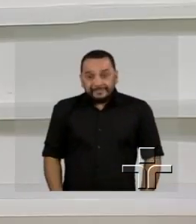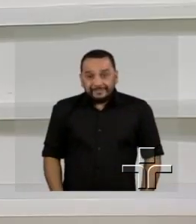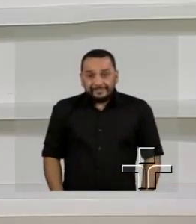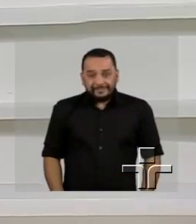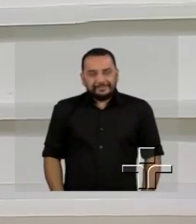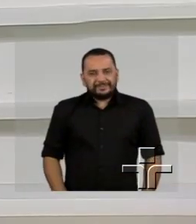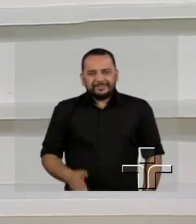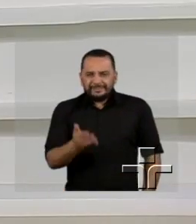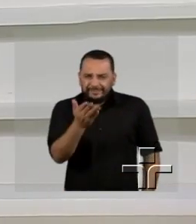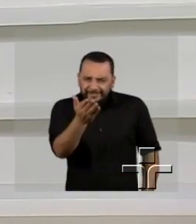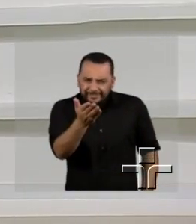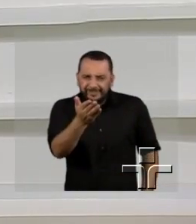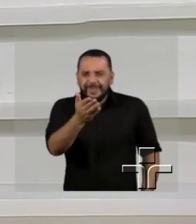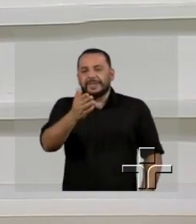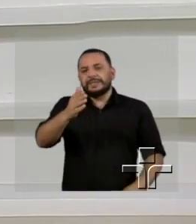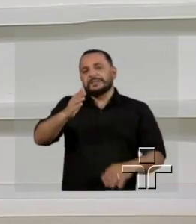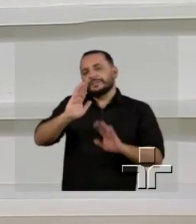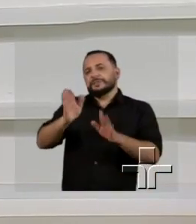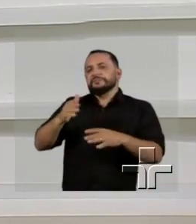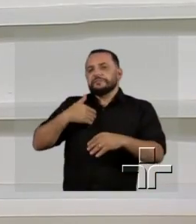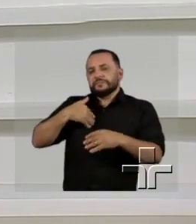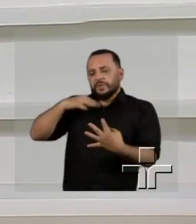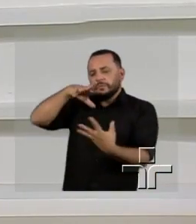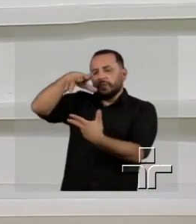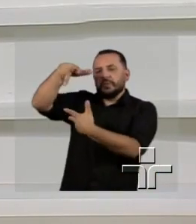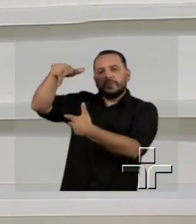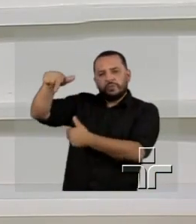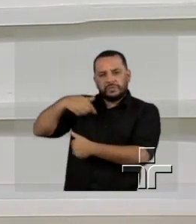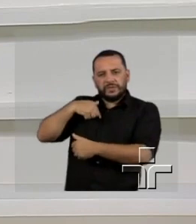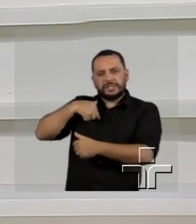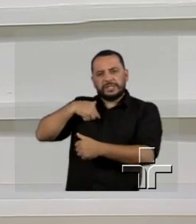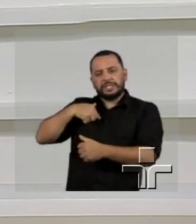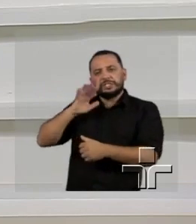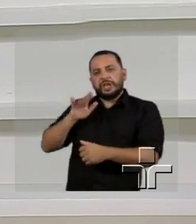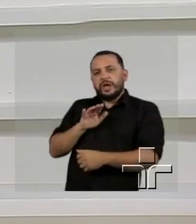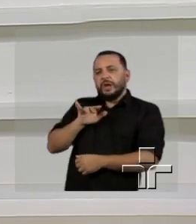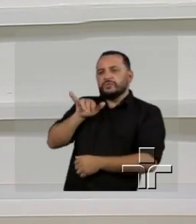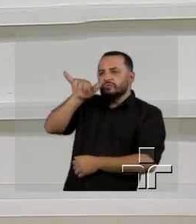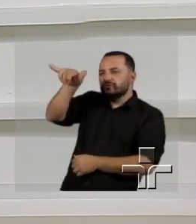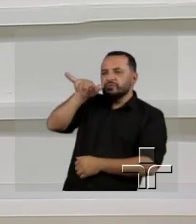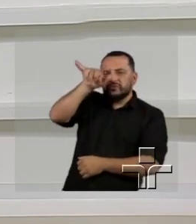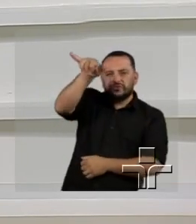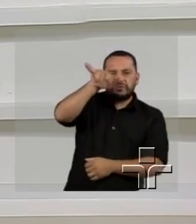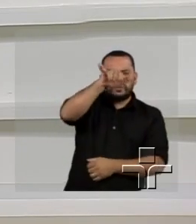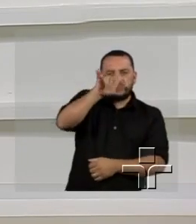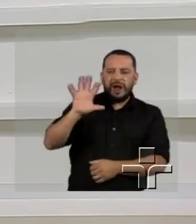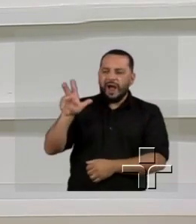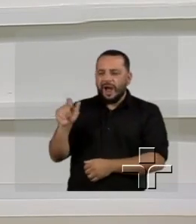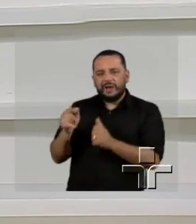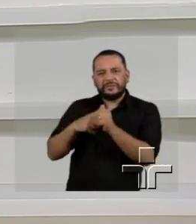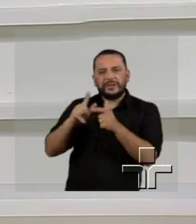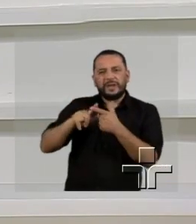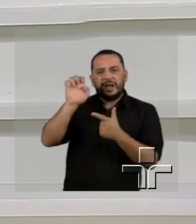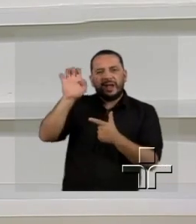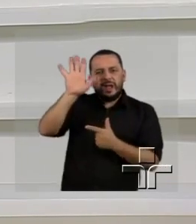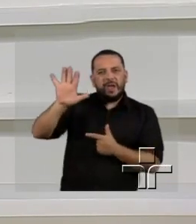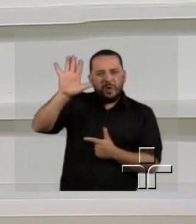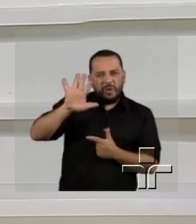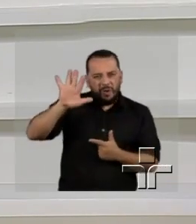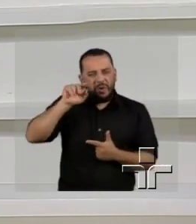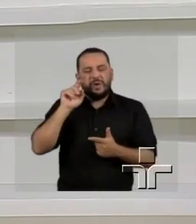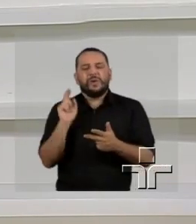essa interferência, ainda mais sendo filho do presidente. E você colocar ideologia, acho que